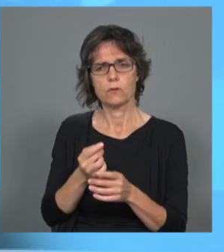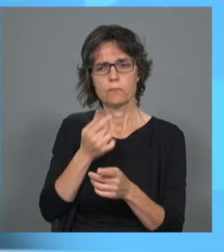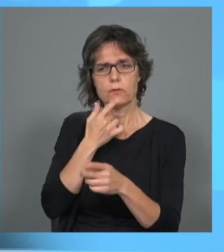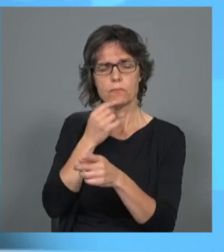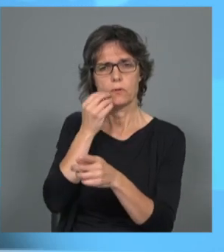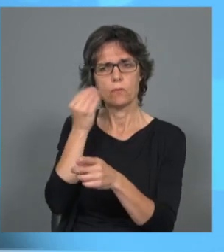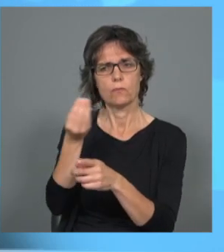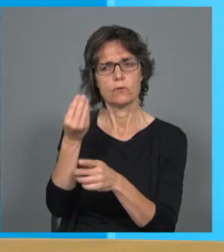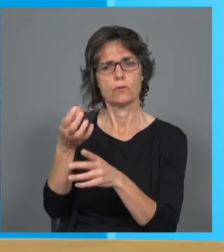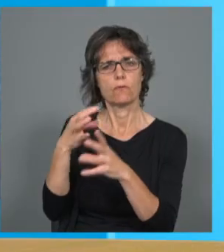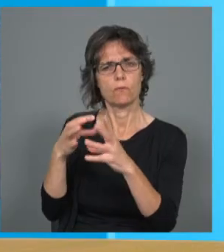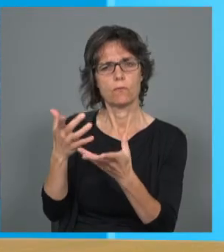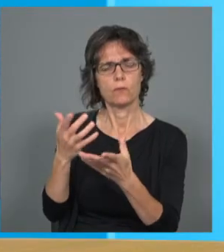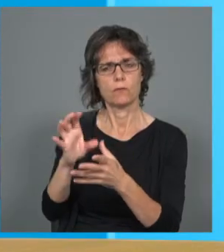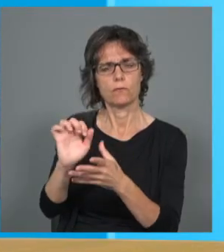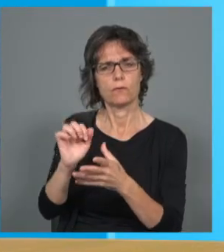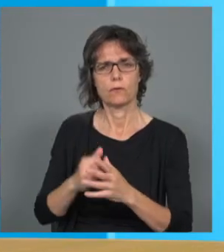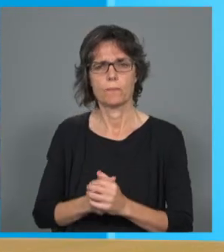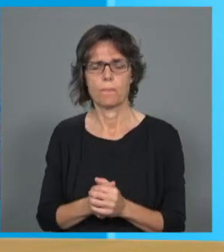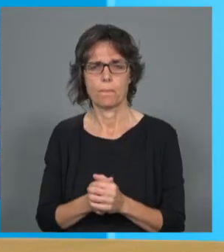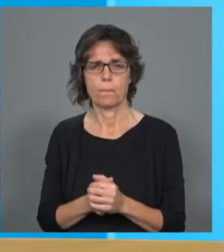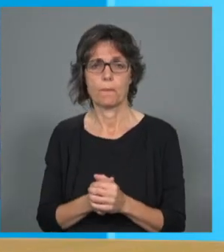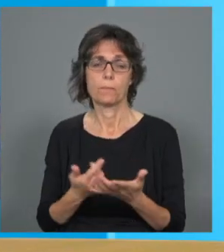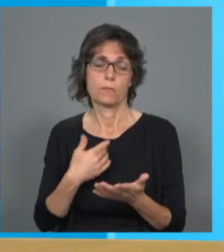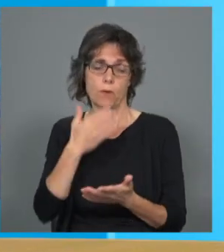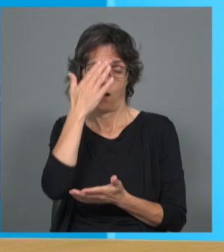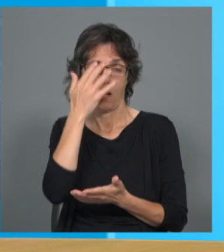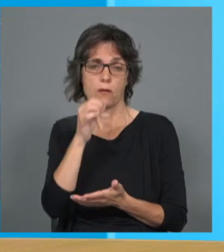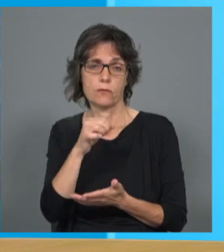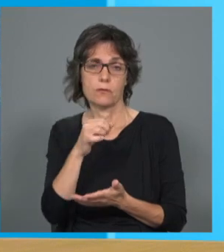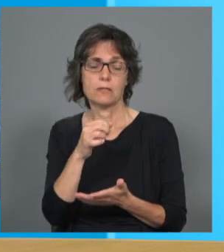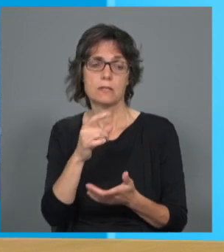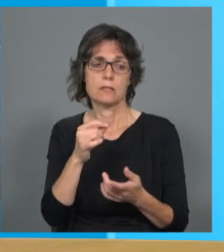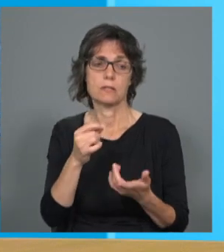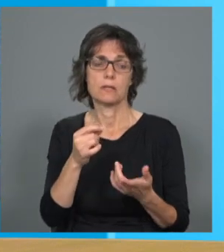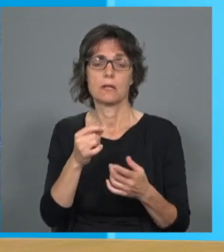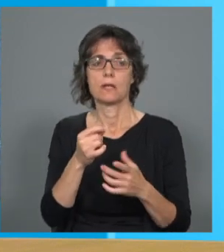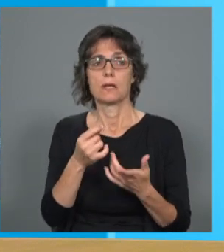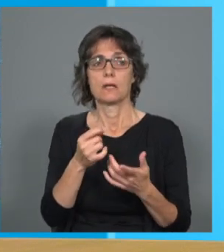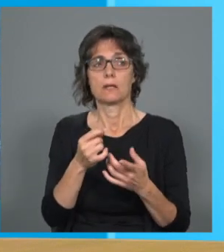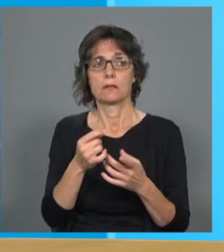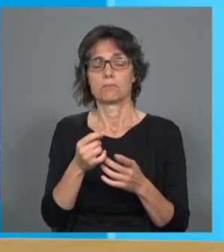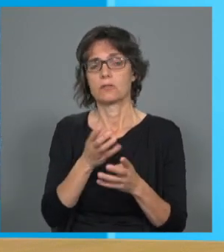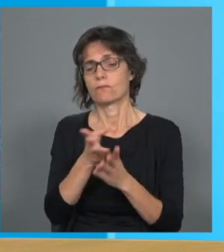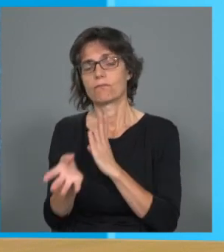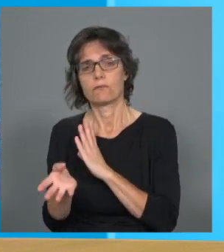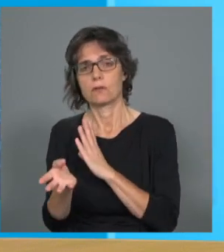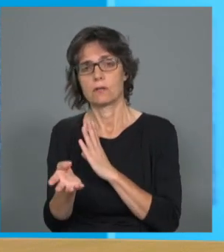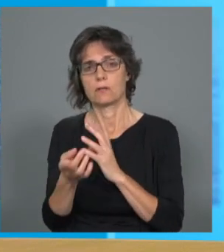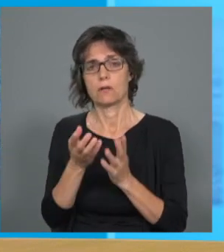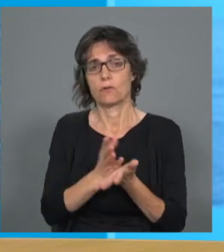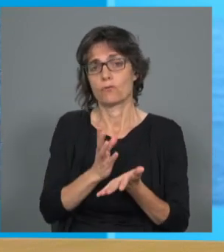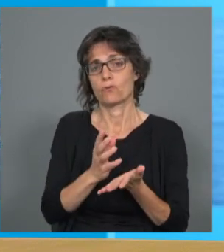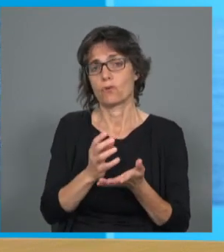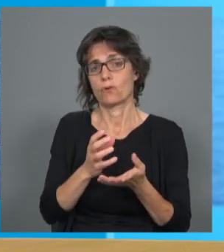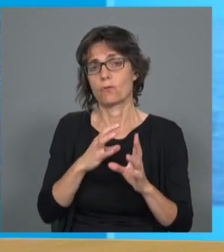jovens. Henrique, sinceramente eu acho que é importante para a questão da comunicação social, mas é importante para todas as questões. Eu acho que todos nós temos que